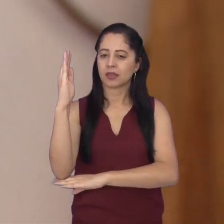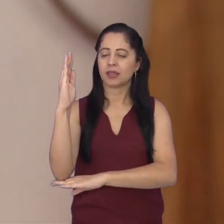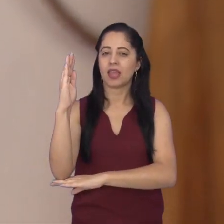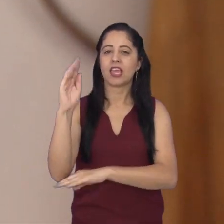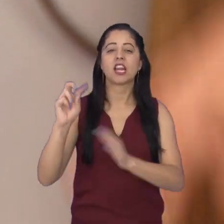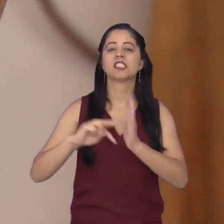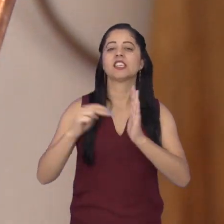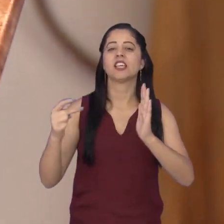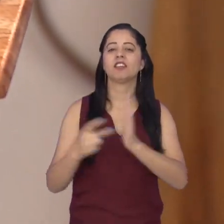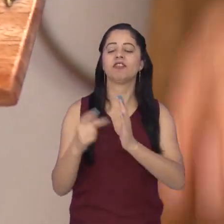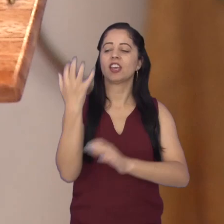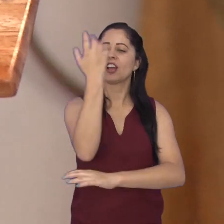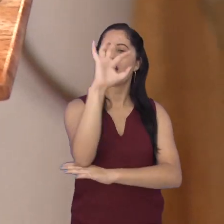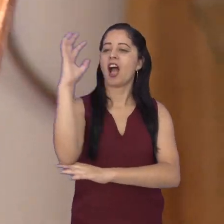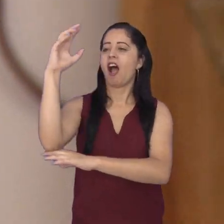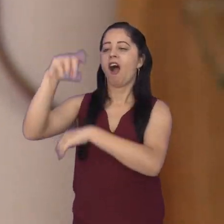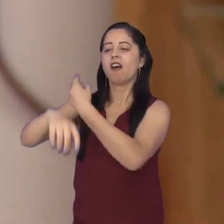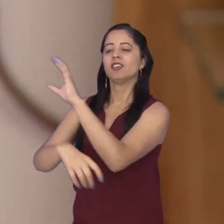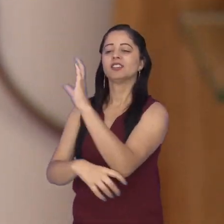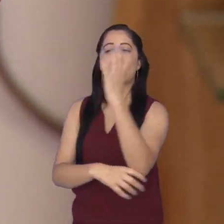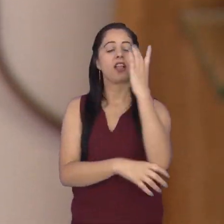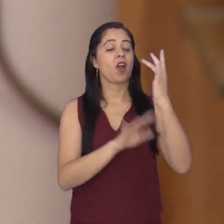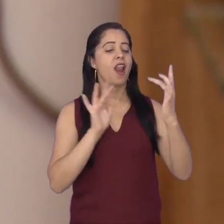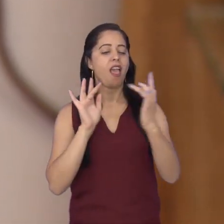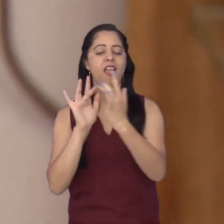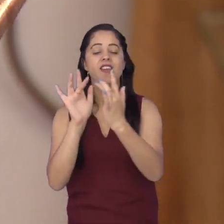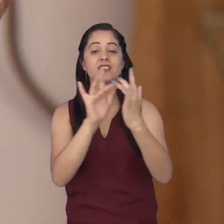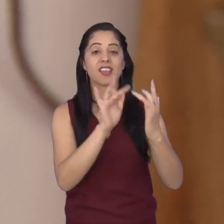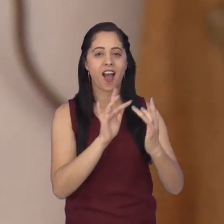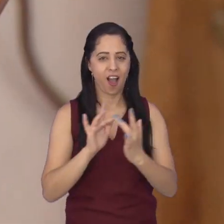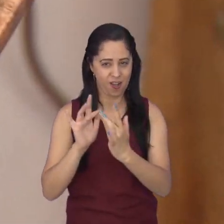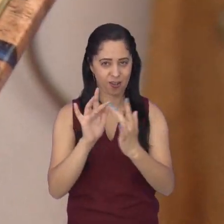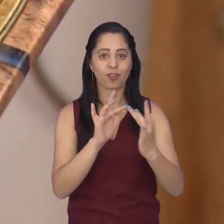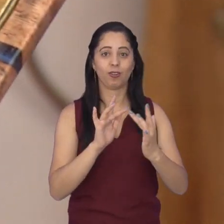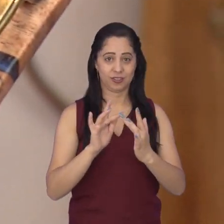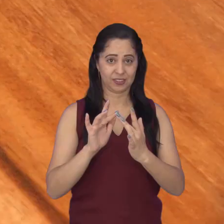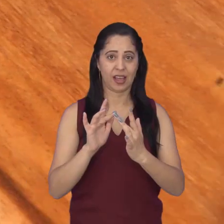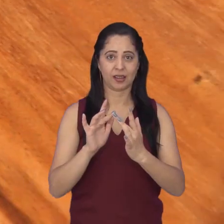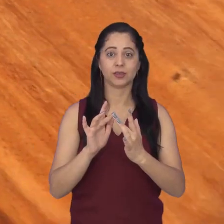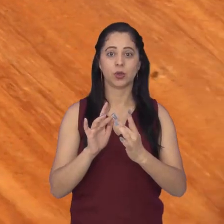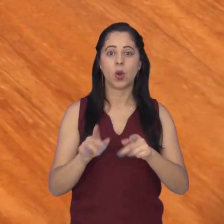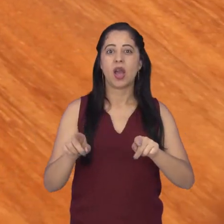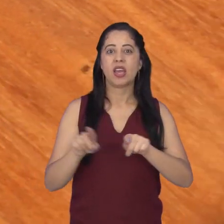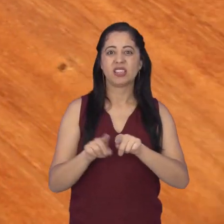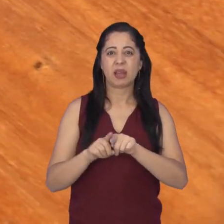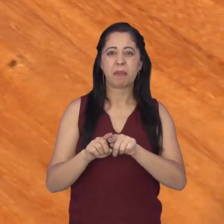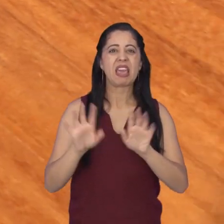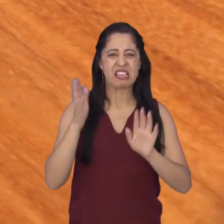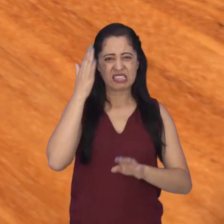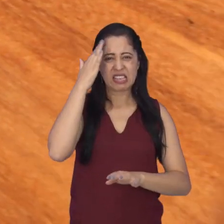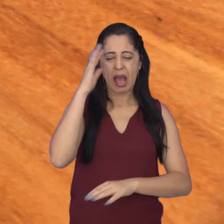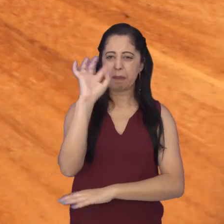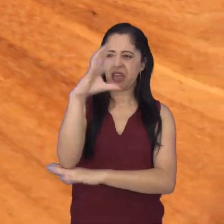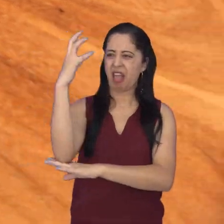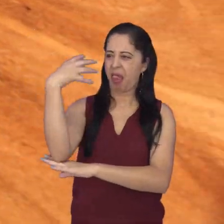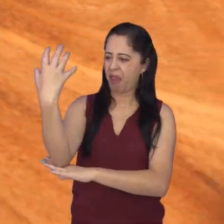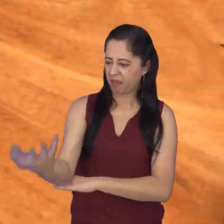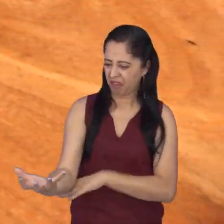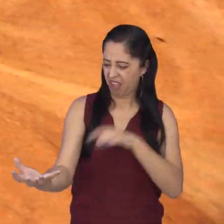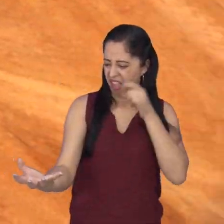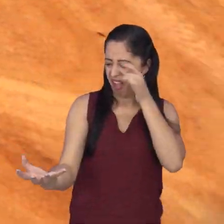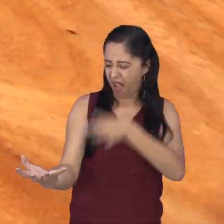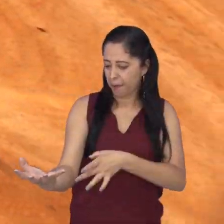com a natureza, uma maneira de inserir cores e novas utilidades para a madeira que seria